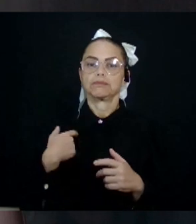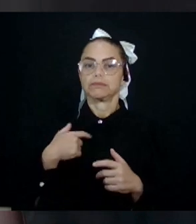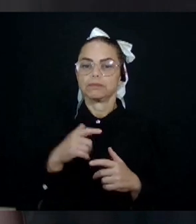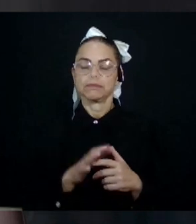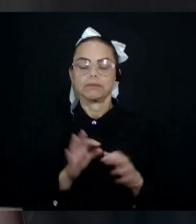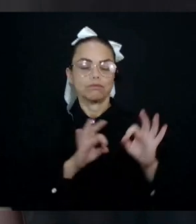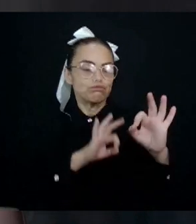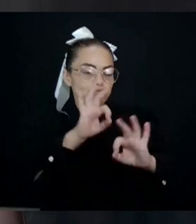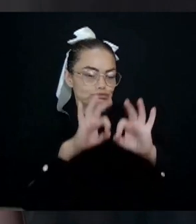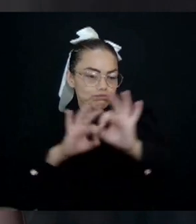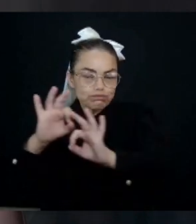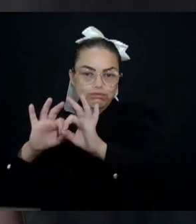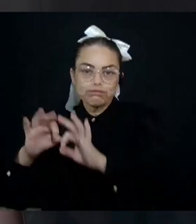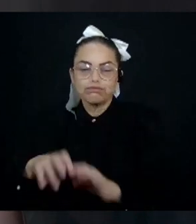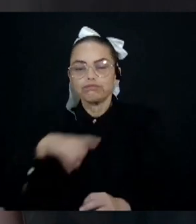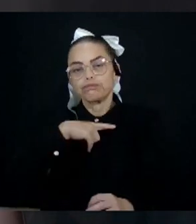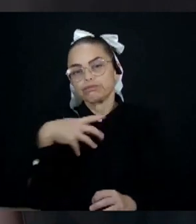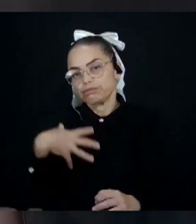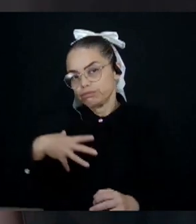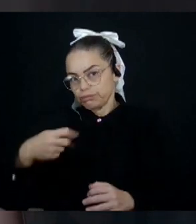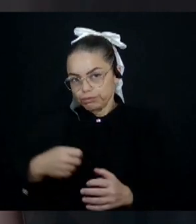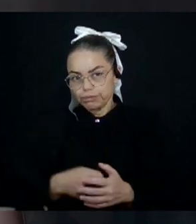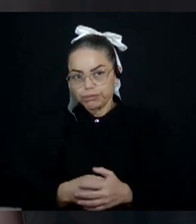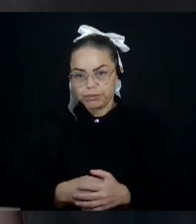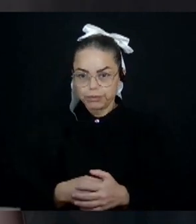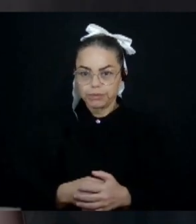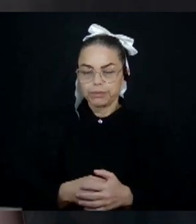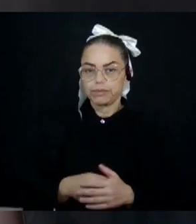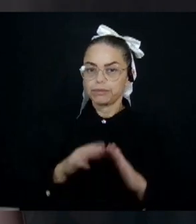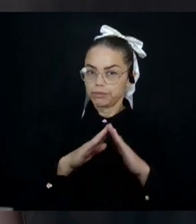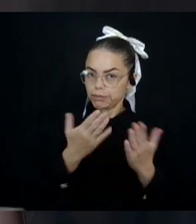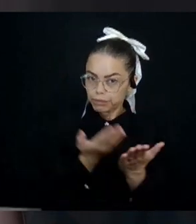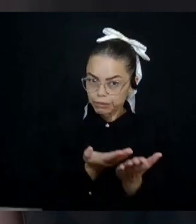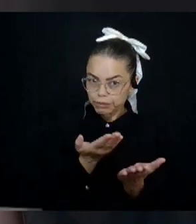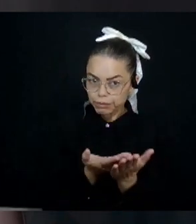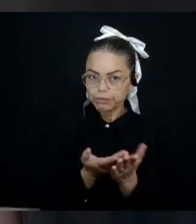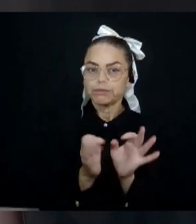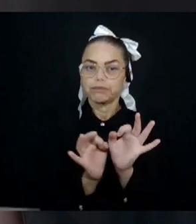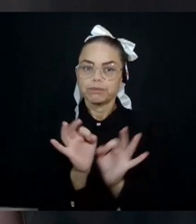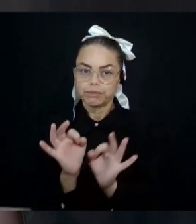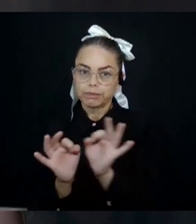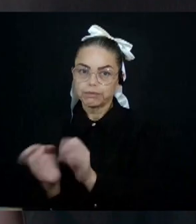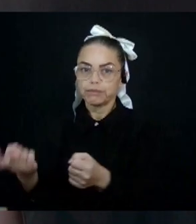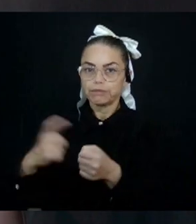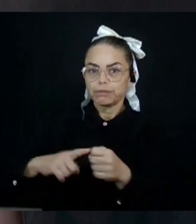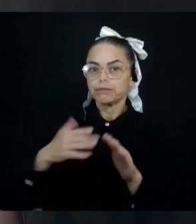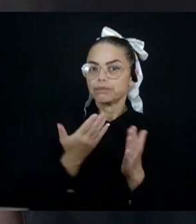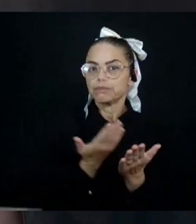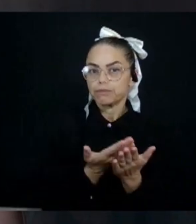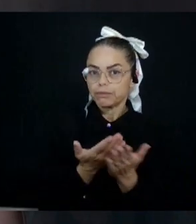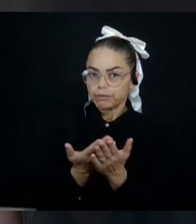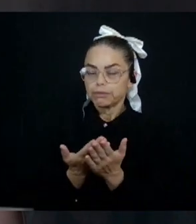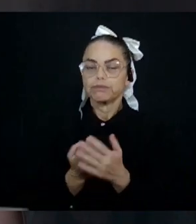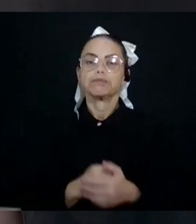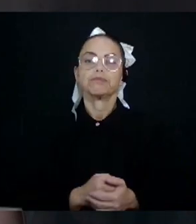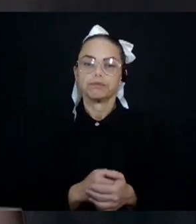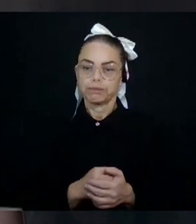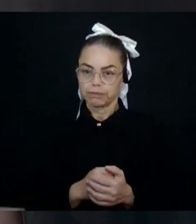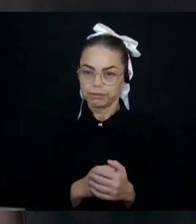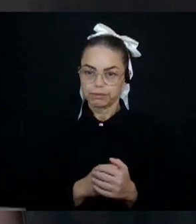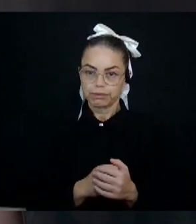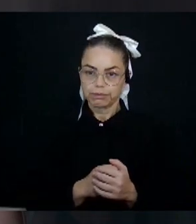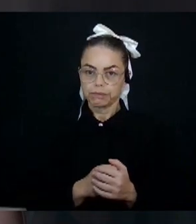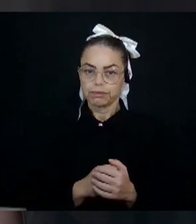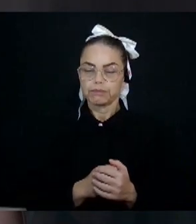planejamento, se tem filhos, a escola, né, o planejamento para a volta às aulas. Então é uma